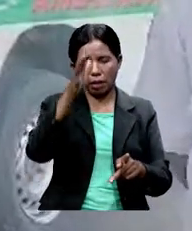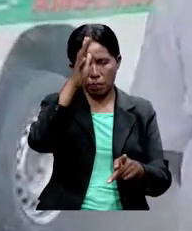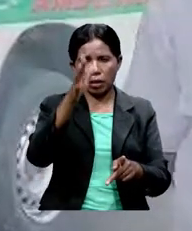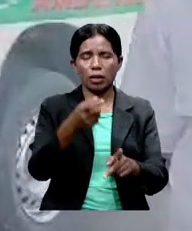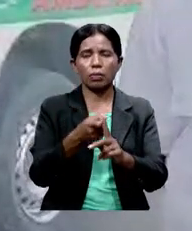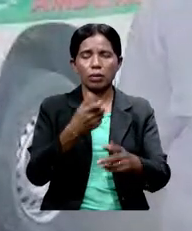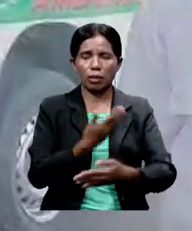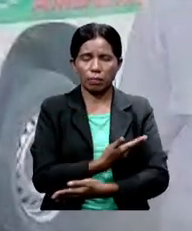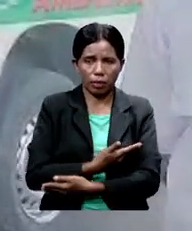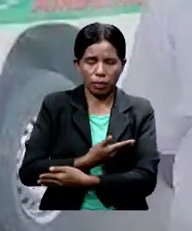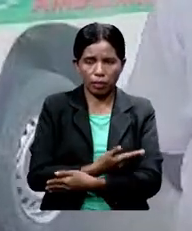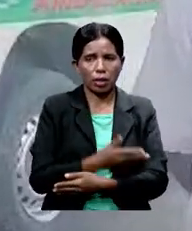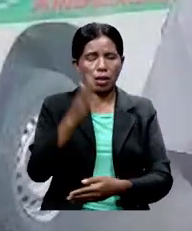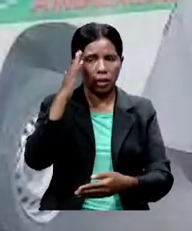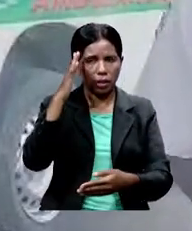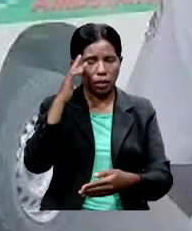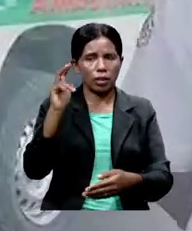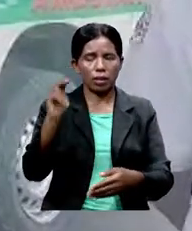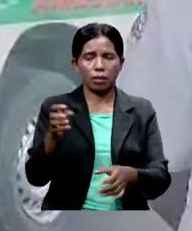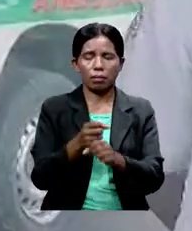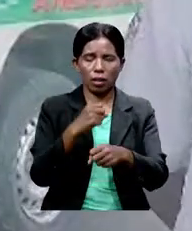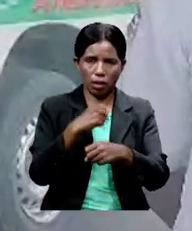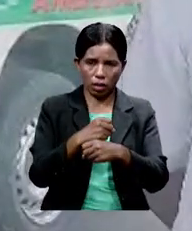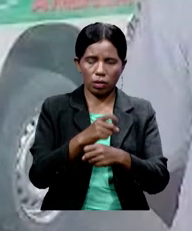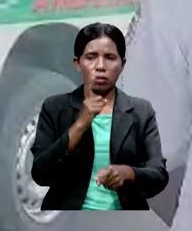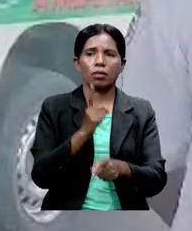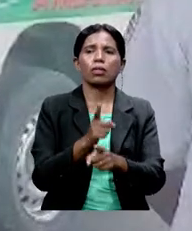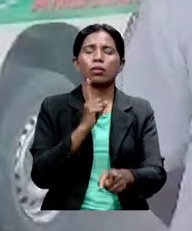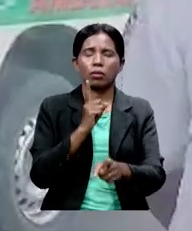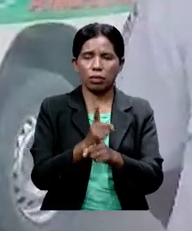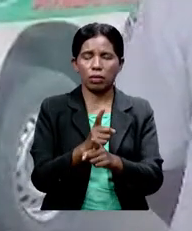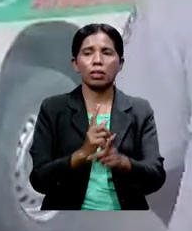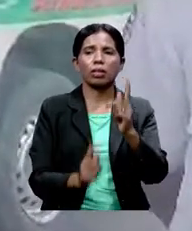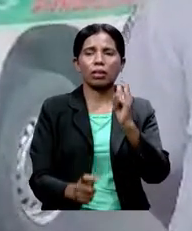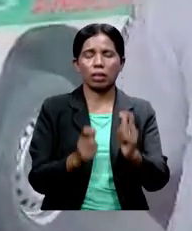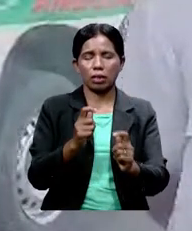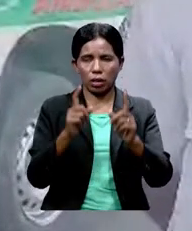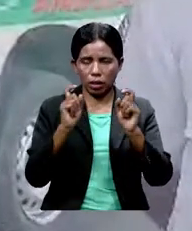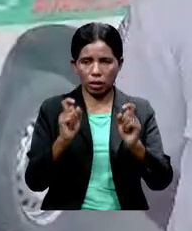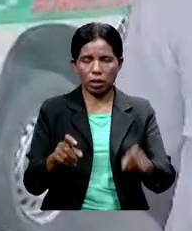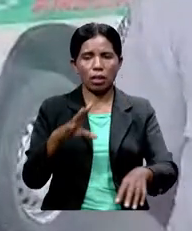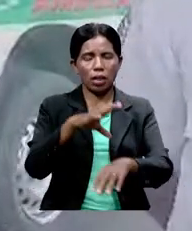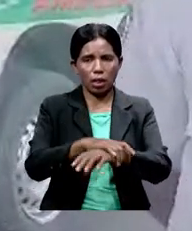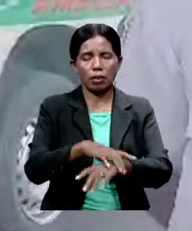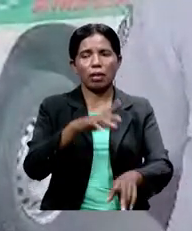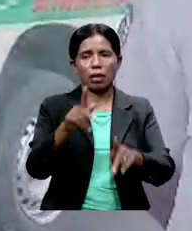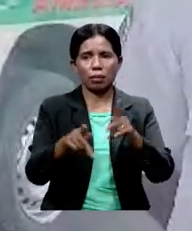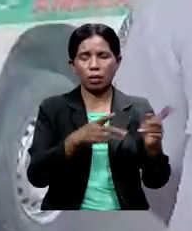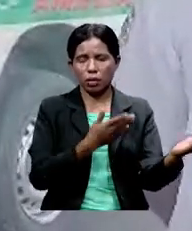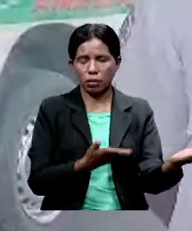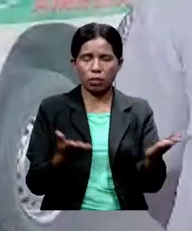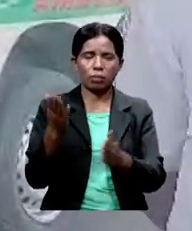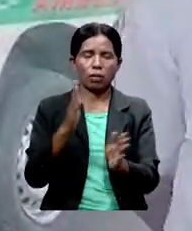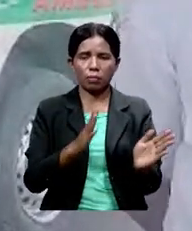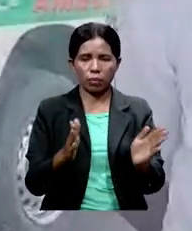husi labarik ne reconhece ka tak nia mak halodoni tirolos tribunal ten ke captura mos nia processo ba